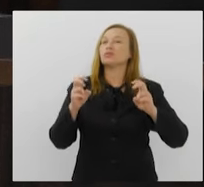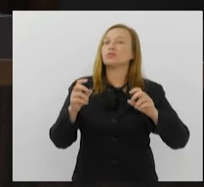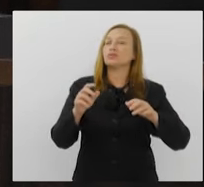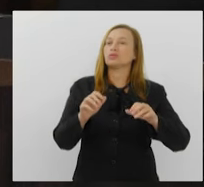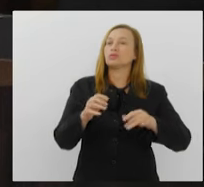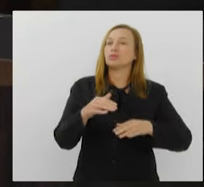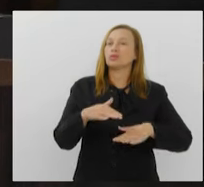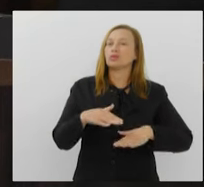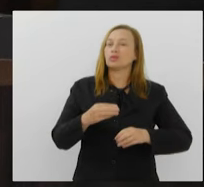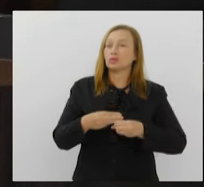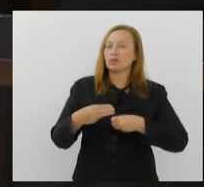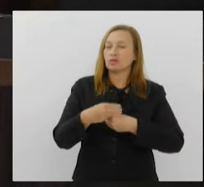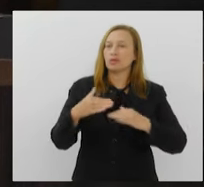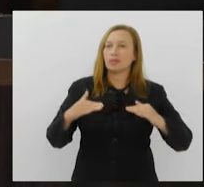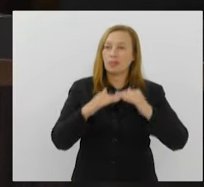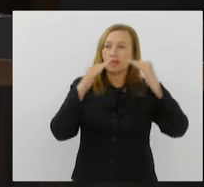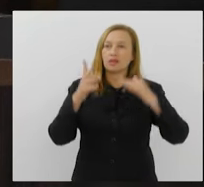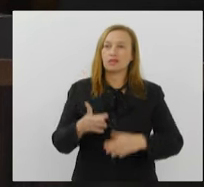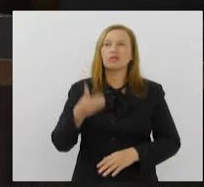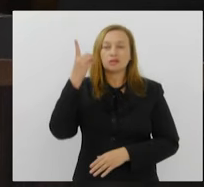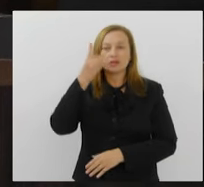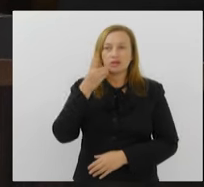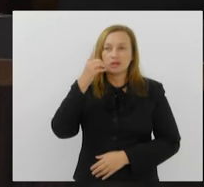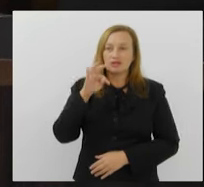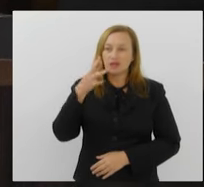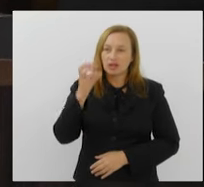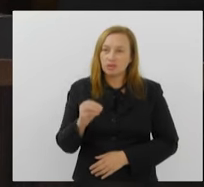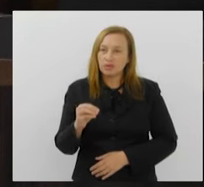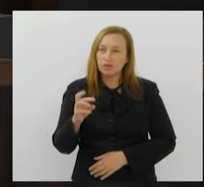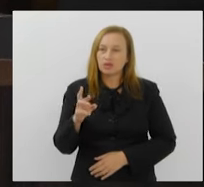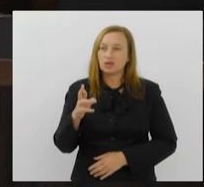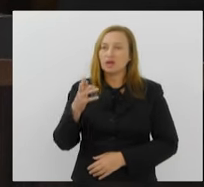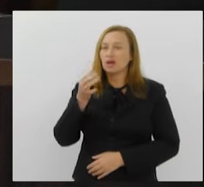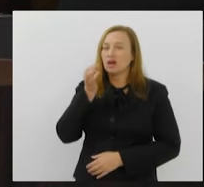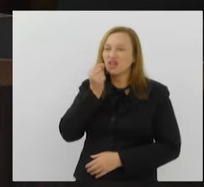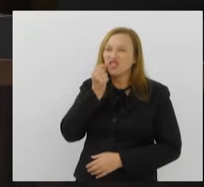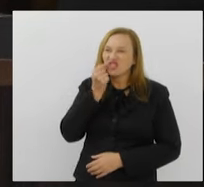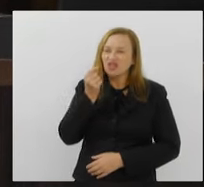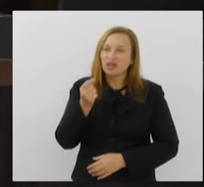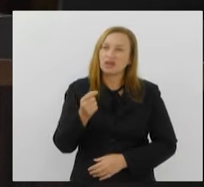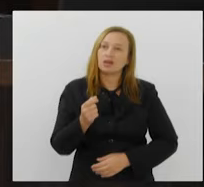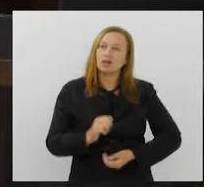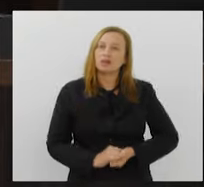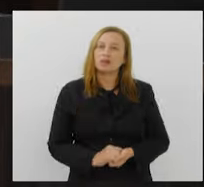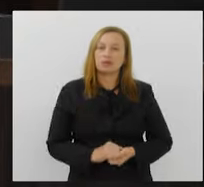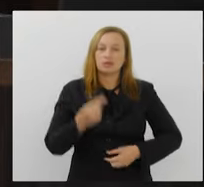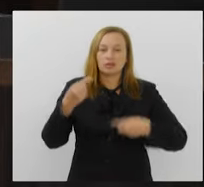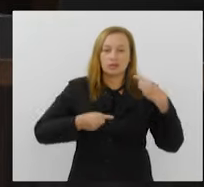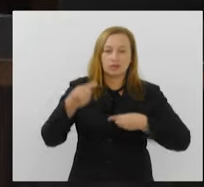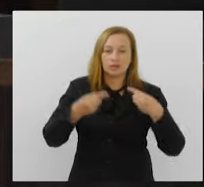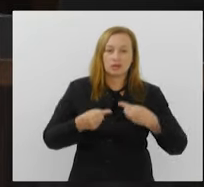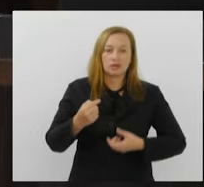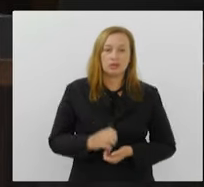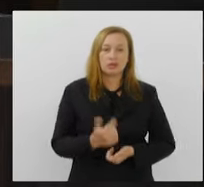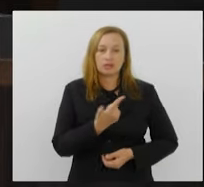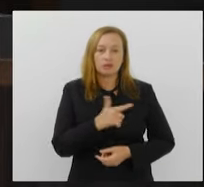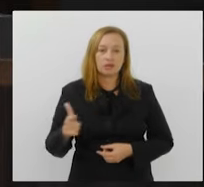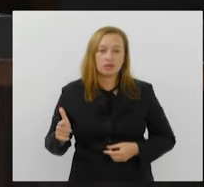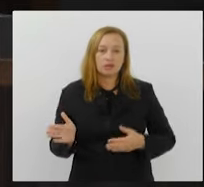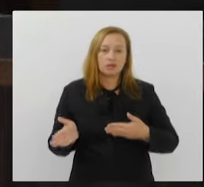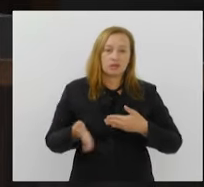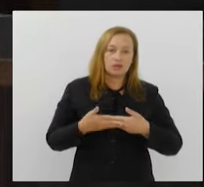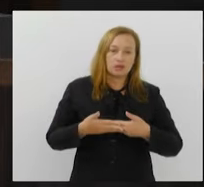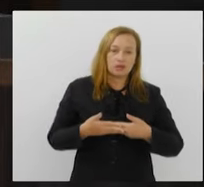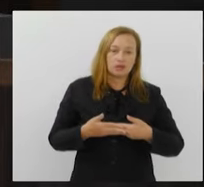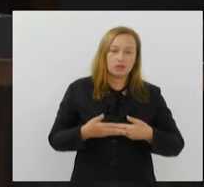regional favorável. Relatores Filipinho Raves, Giovanni Ratinho, Renato Machado. Em discussão. Não havendo quem queira